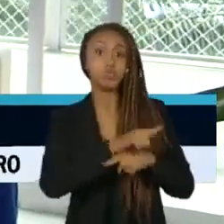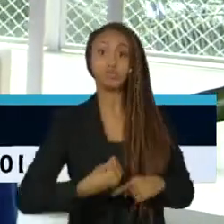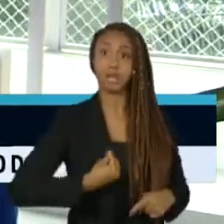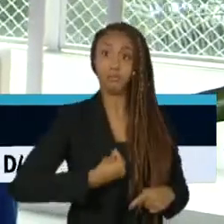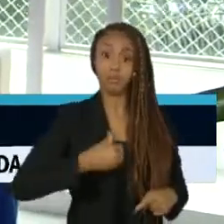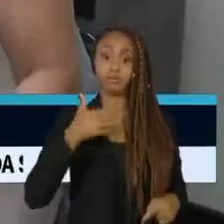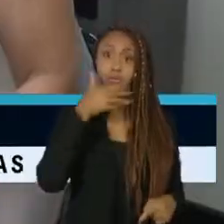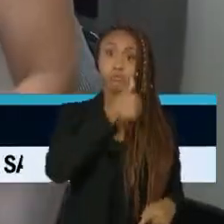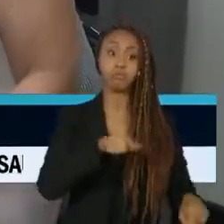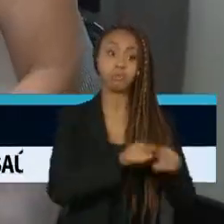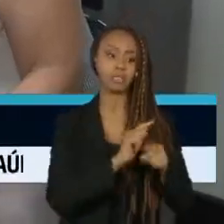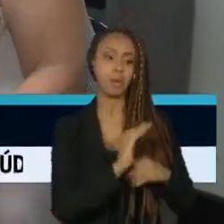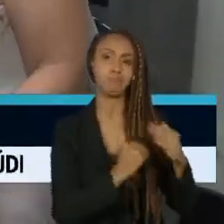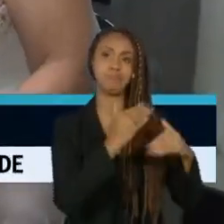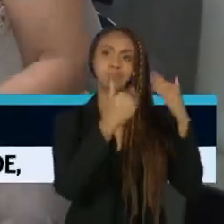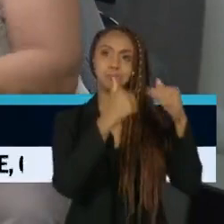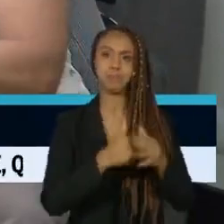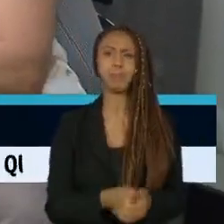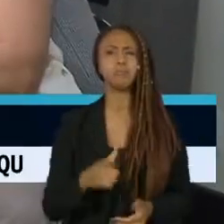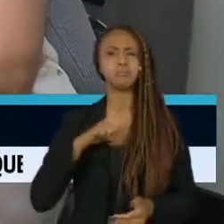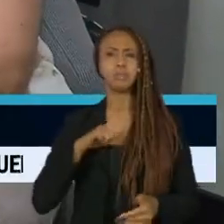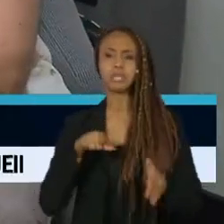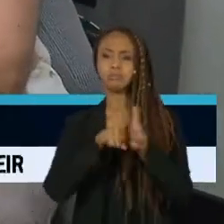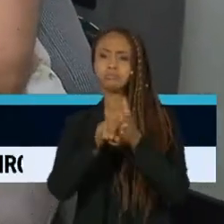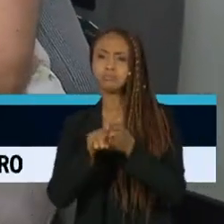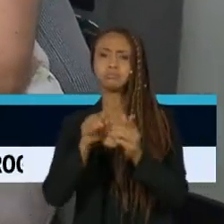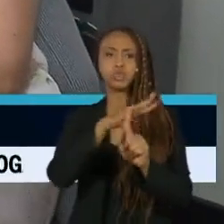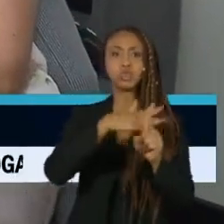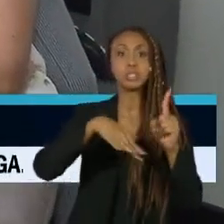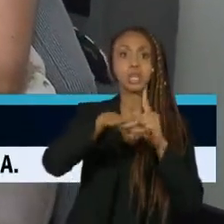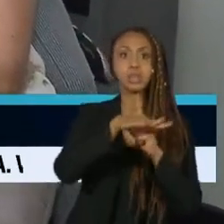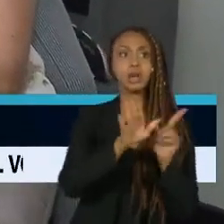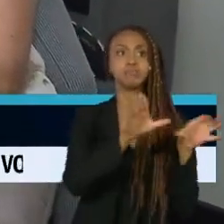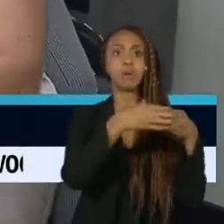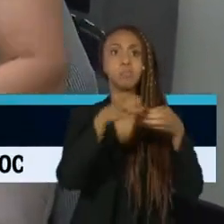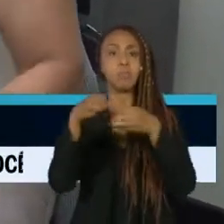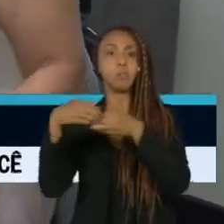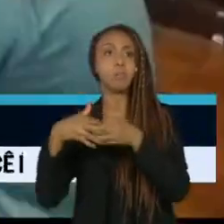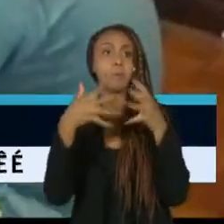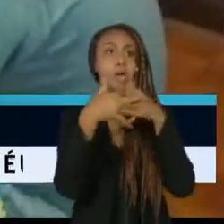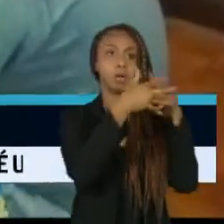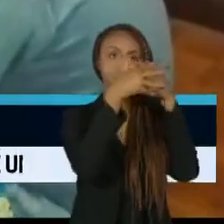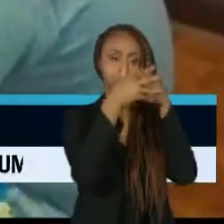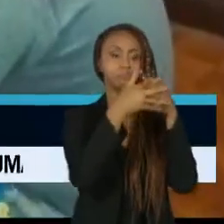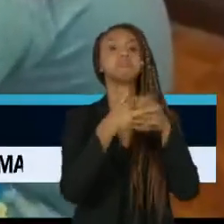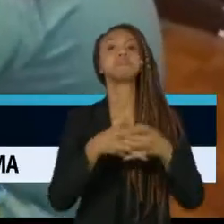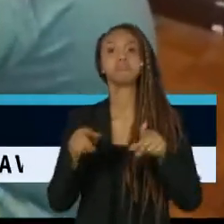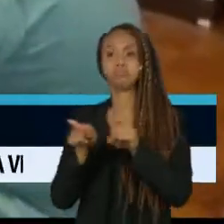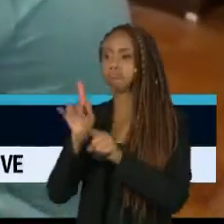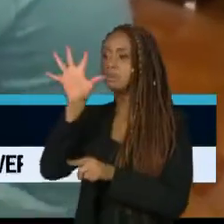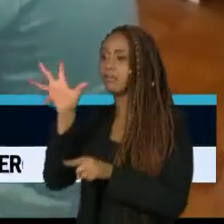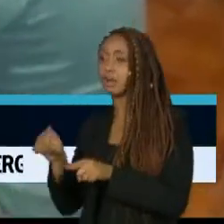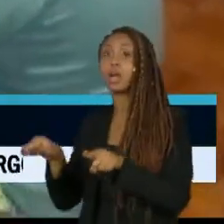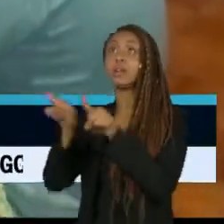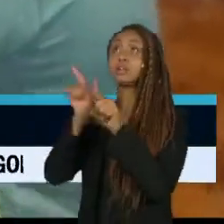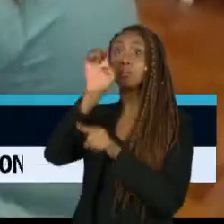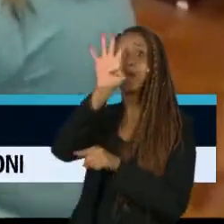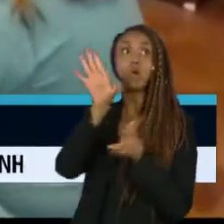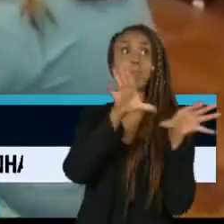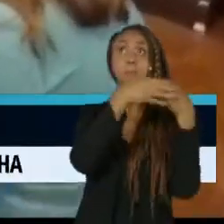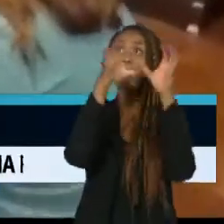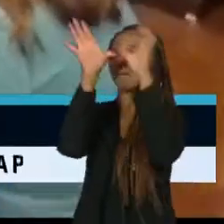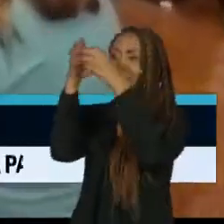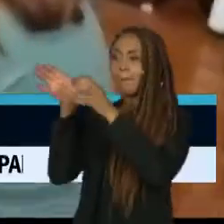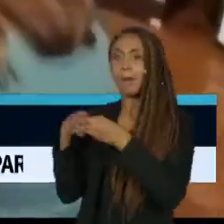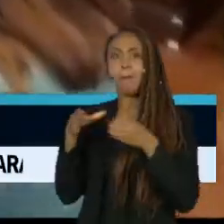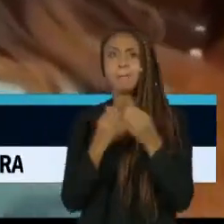desenvolvimento das crianças. Por meio de análises de sociedades americanas, africanas e europeias, os pesquisadores também concluíram